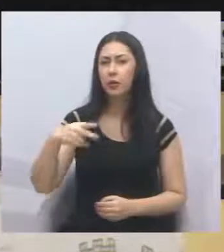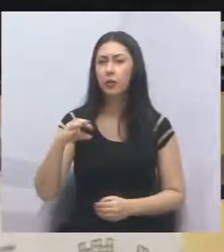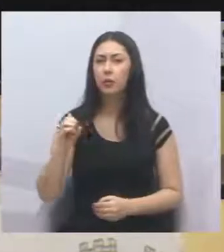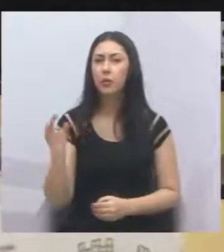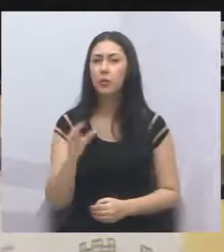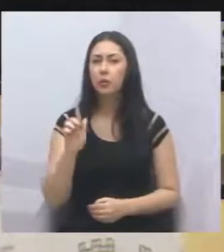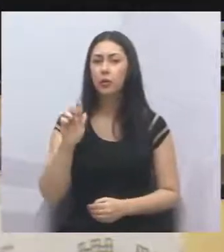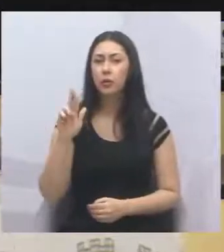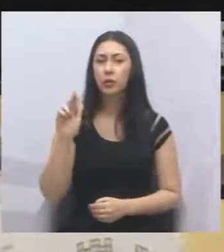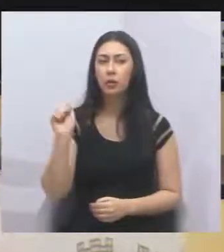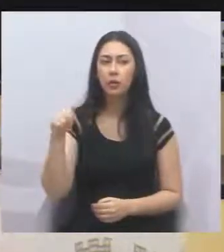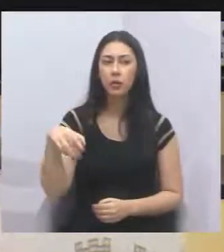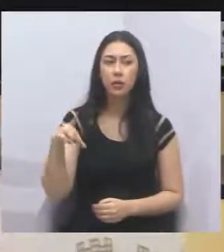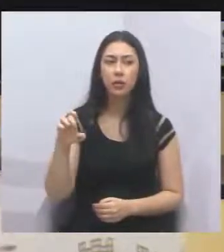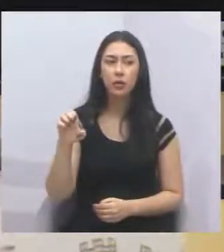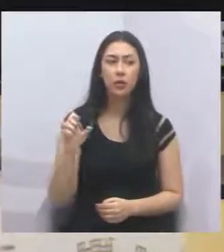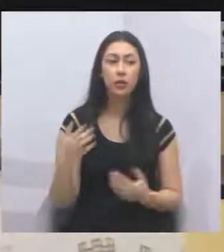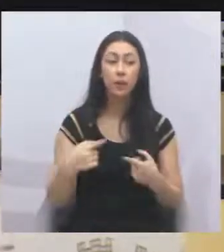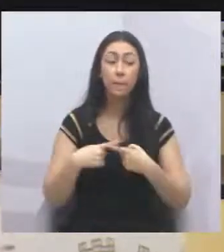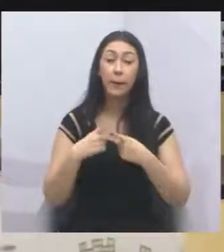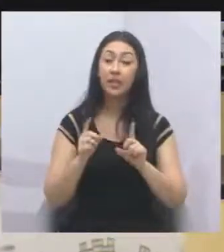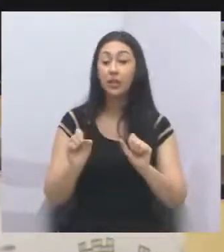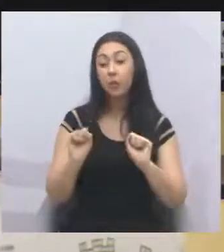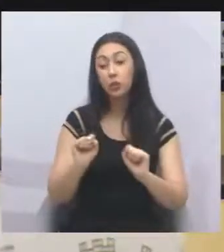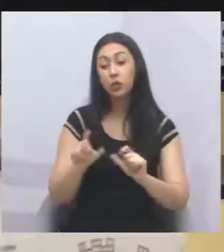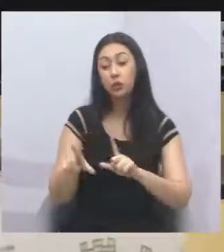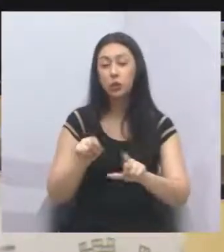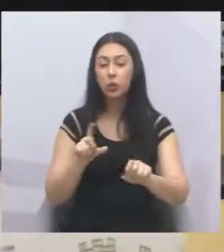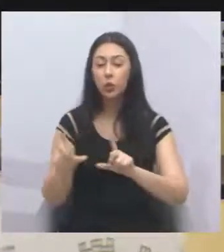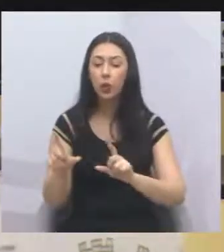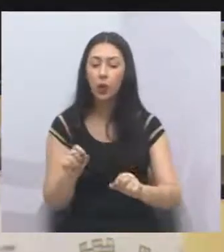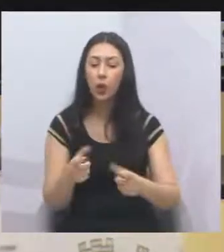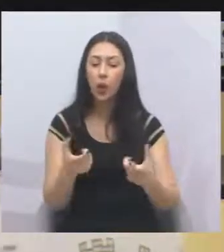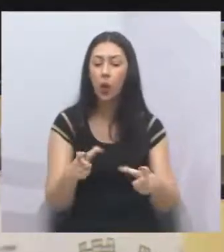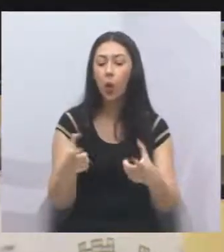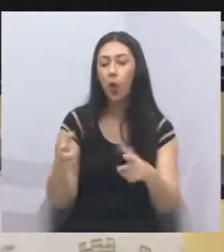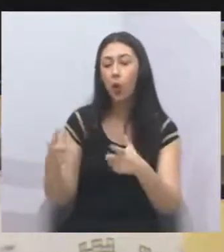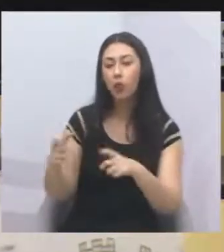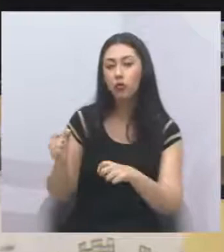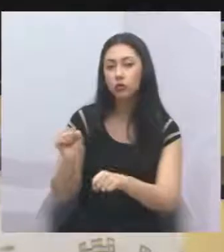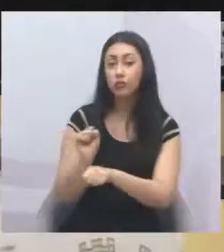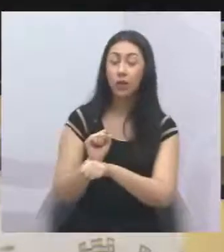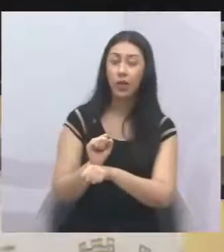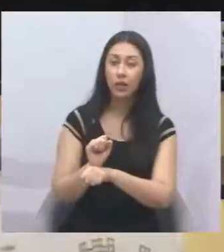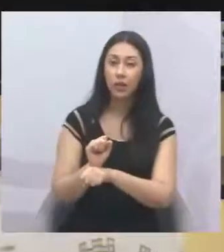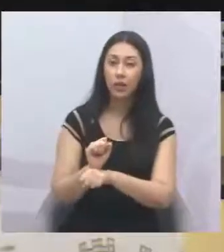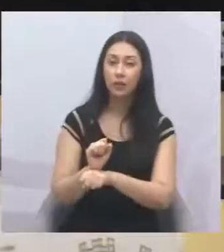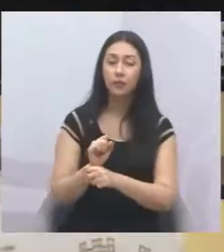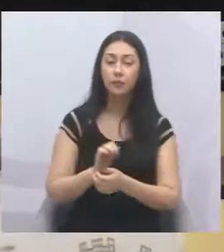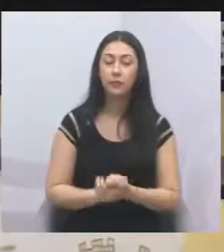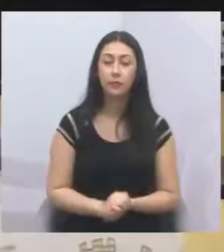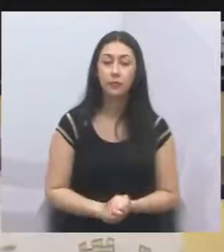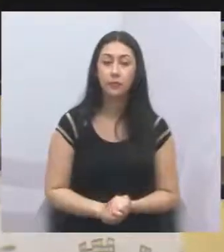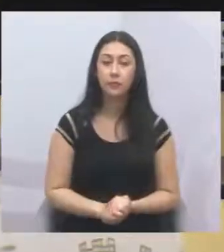e os usuários tinham a opção de descer no centro da cidade, ao SIM e à prefeitura.